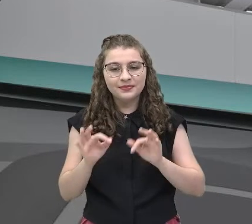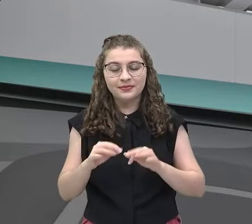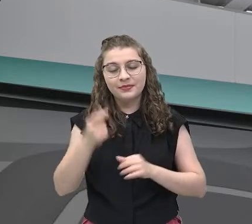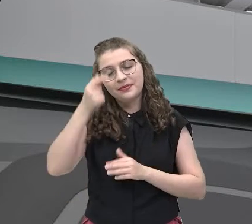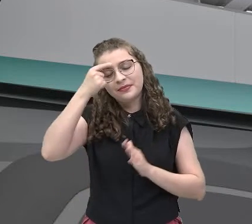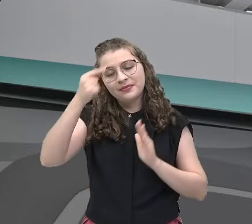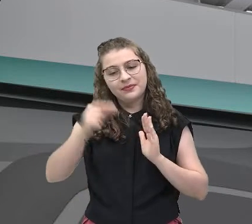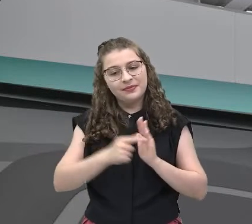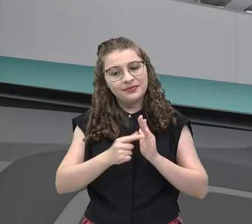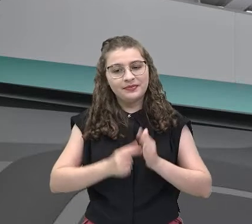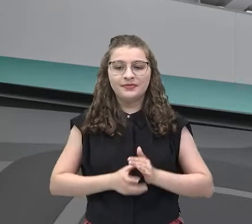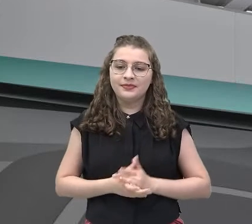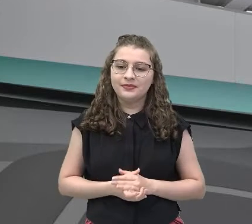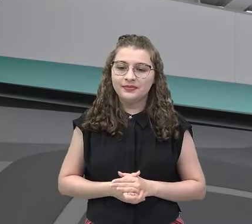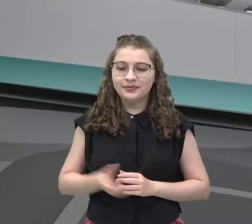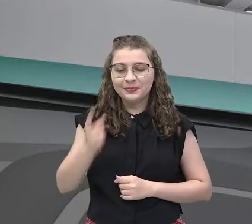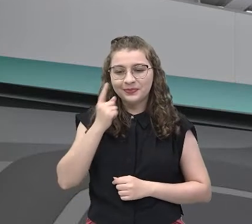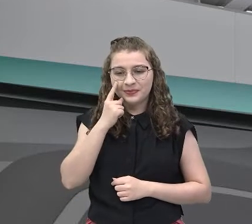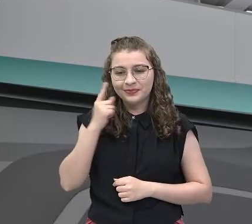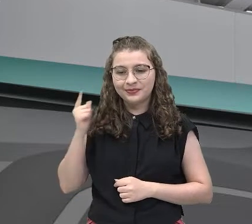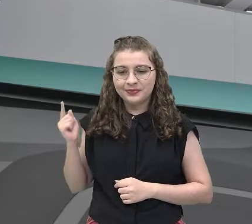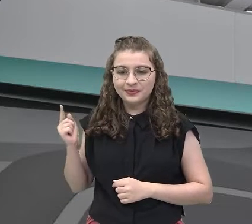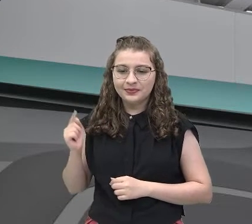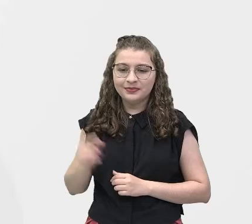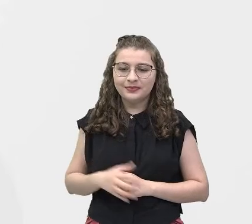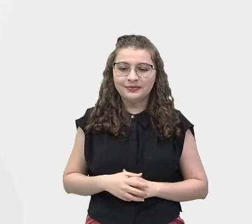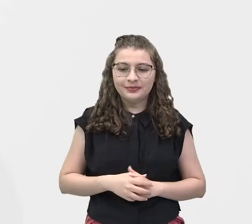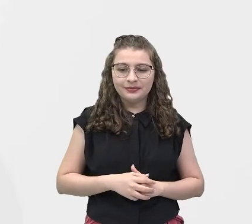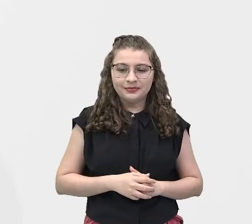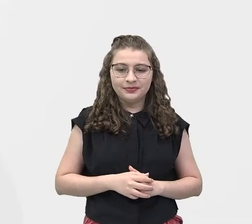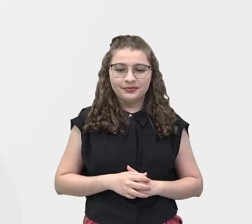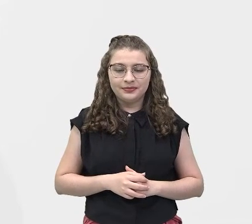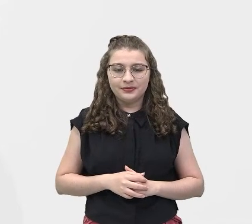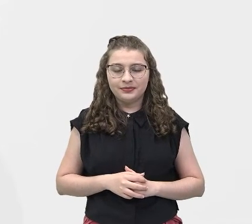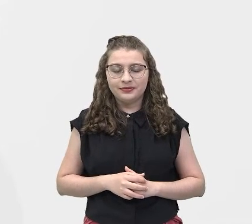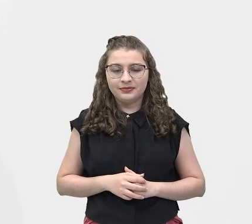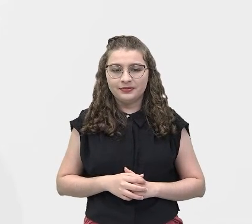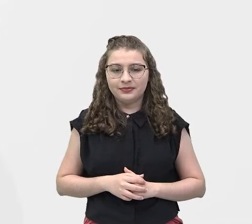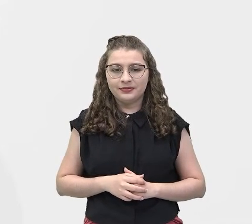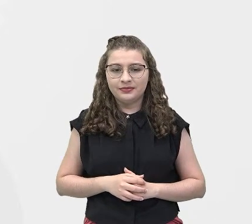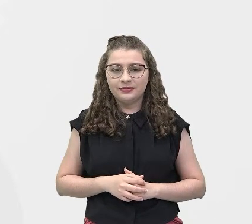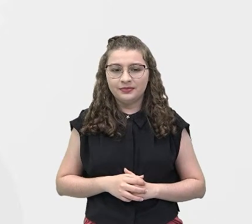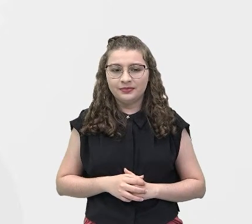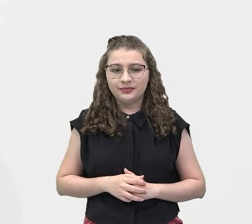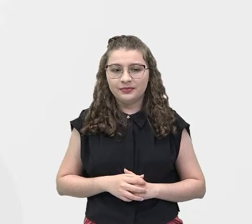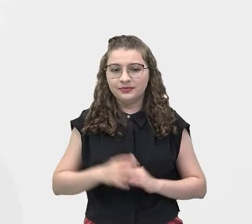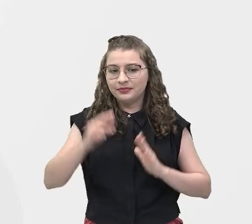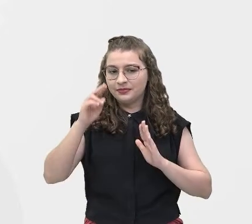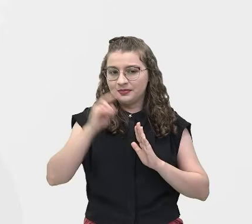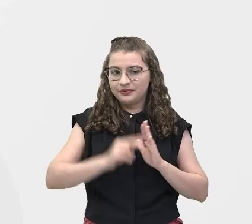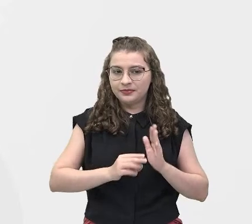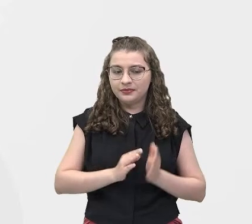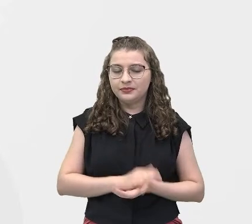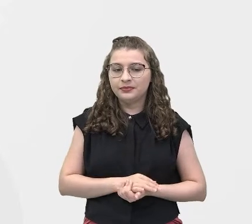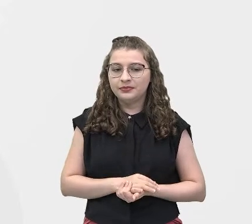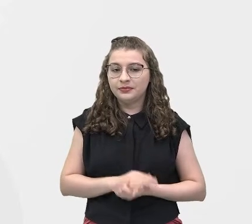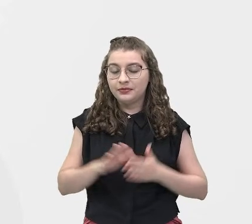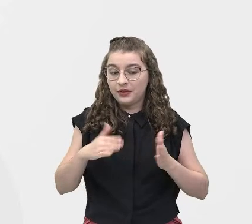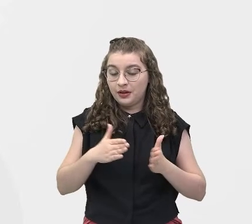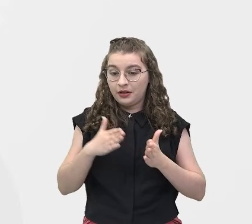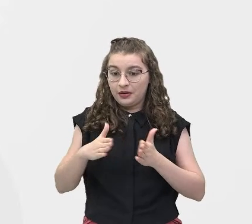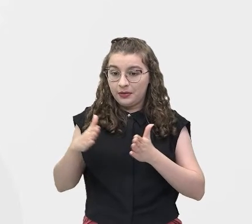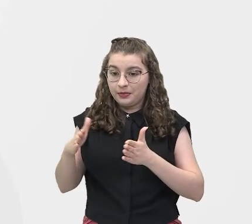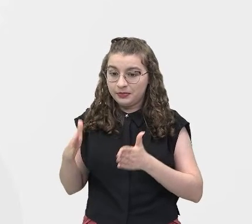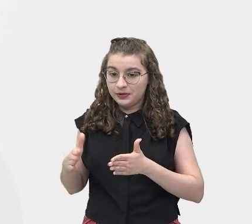Artificial Intelligence. Vamos dar uma olhada aqui junto comigo, então. Então, olha só, primeiro passo. A gente está naquela sequência,